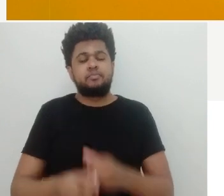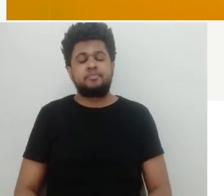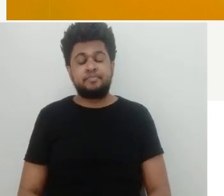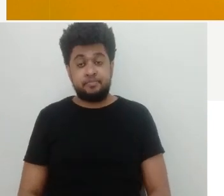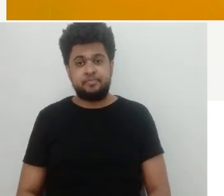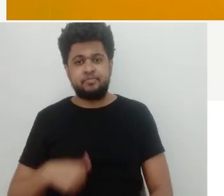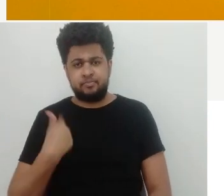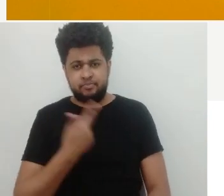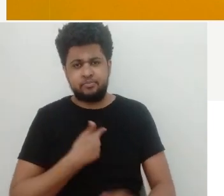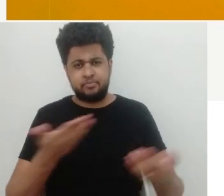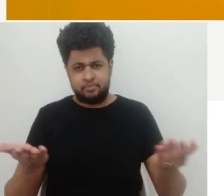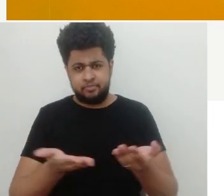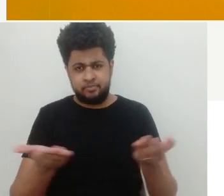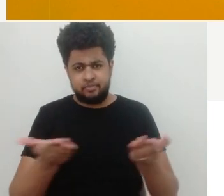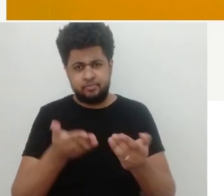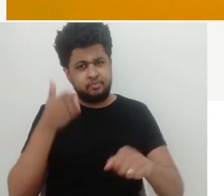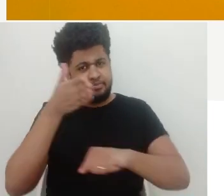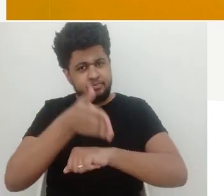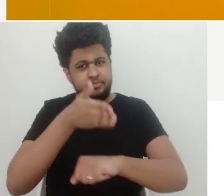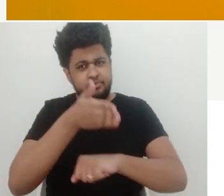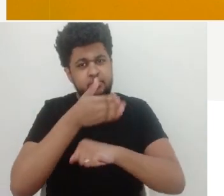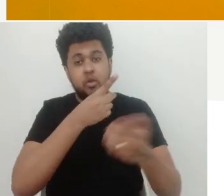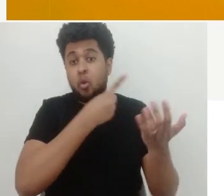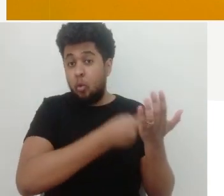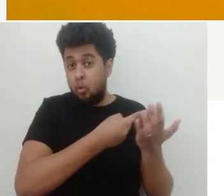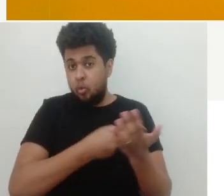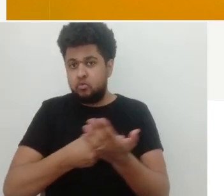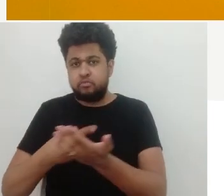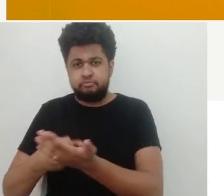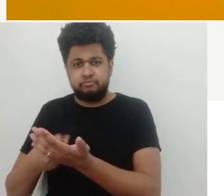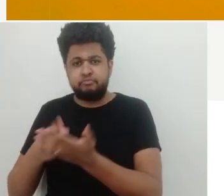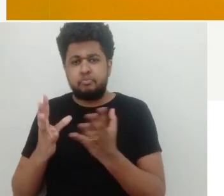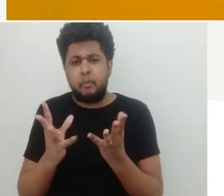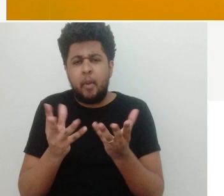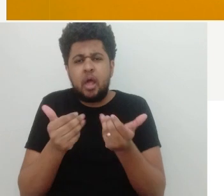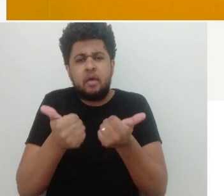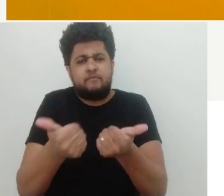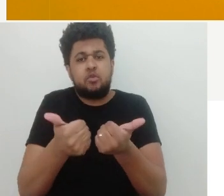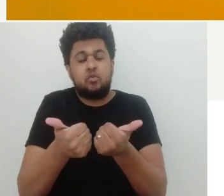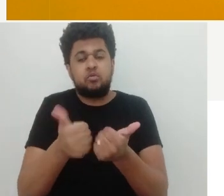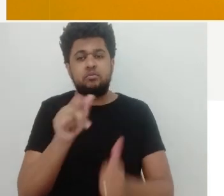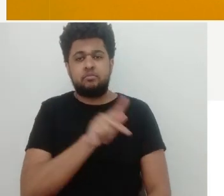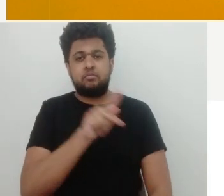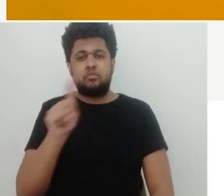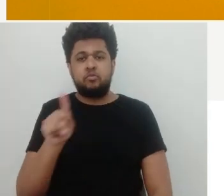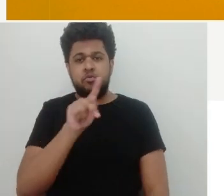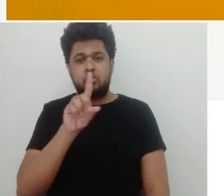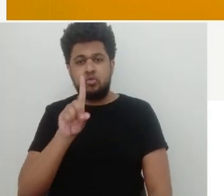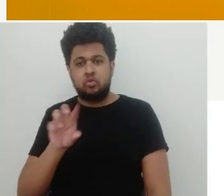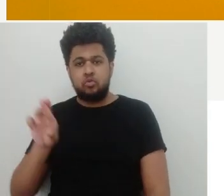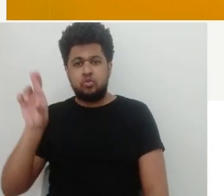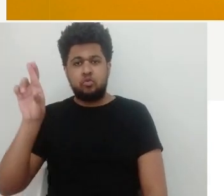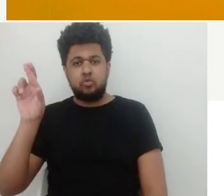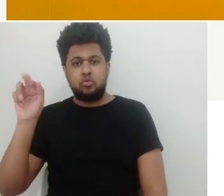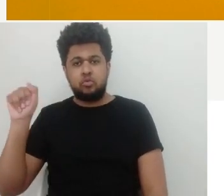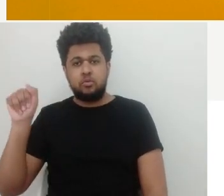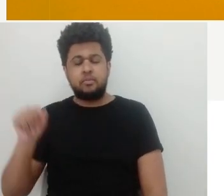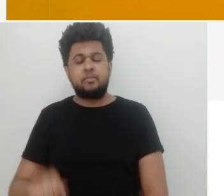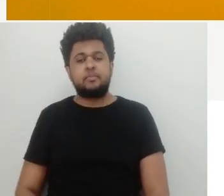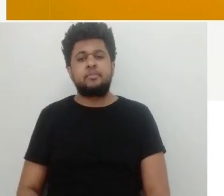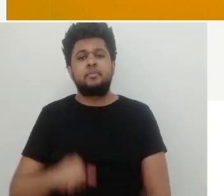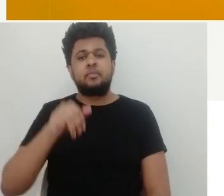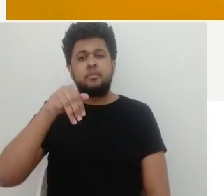participar conosco hoje convidados maravilhosos. Temos a professora doutora Mareia Quintero Rivera,